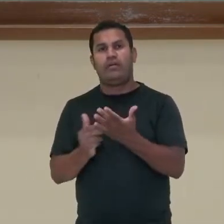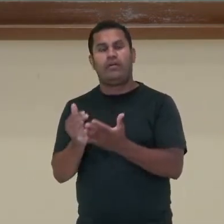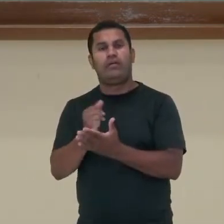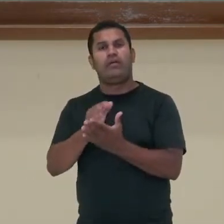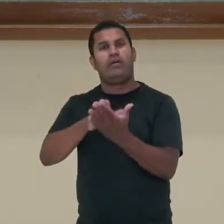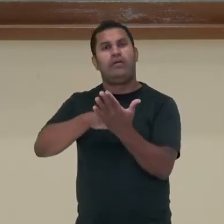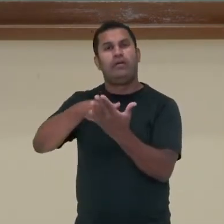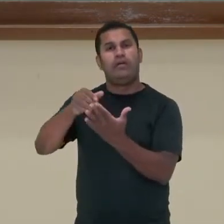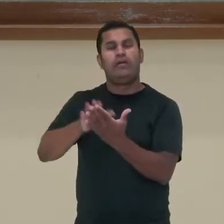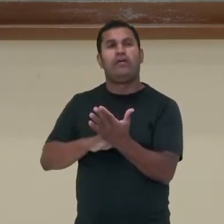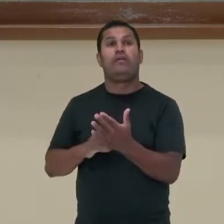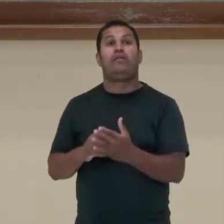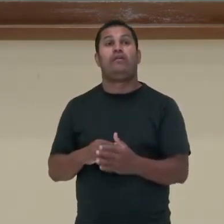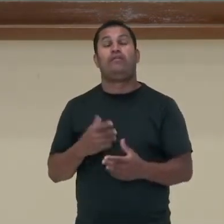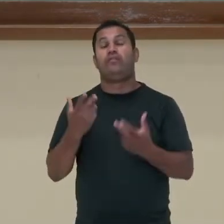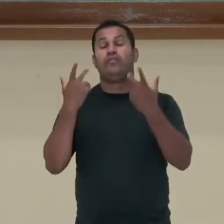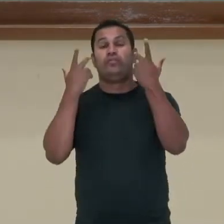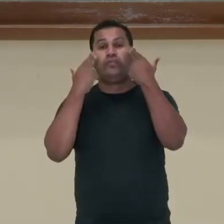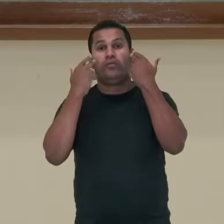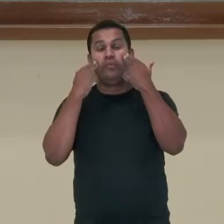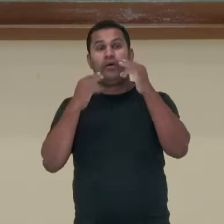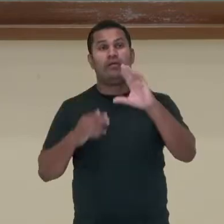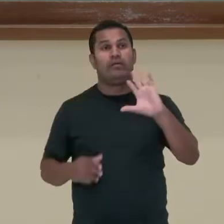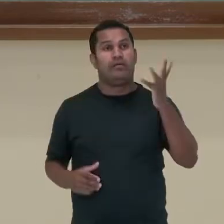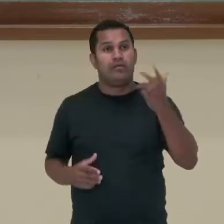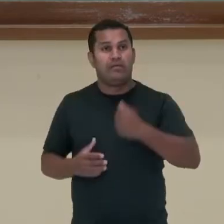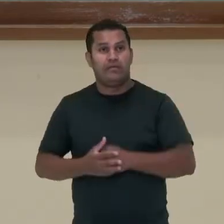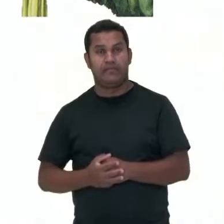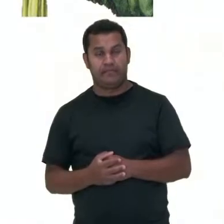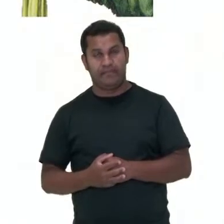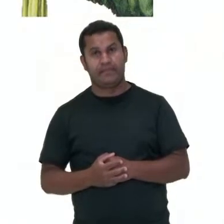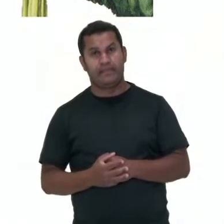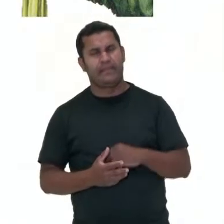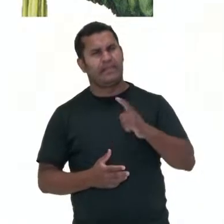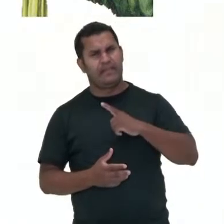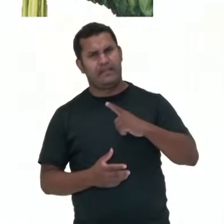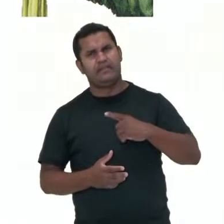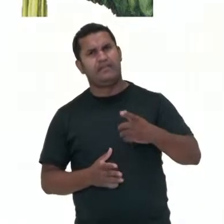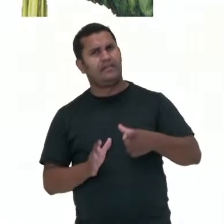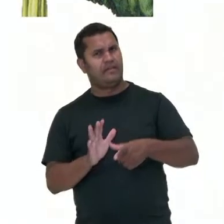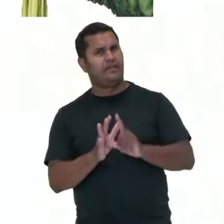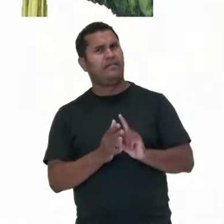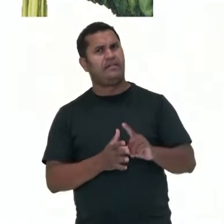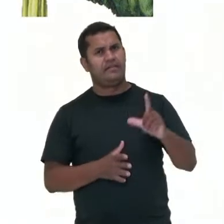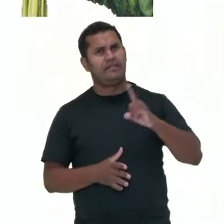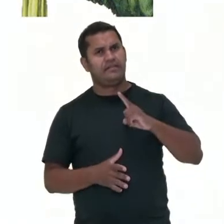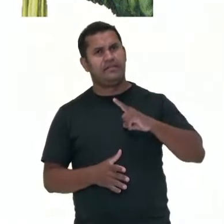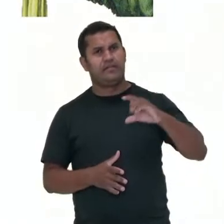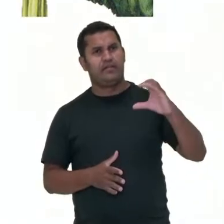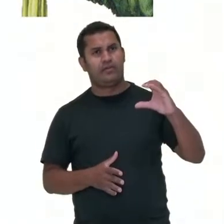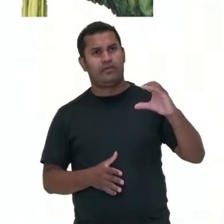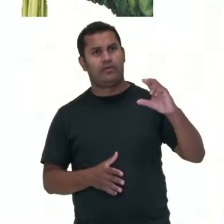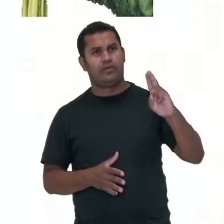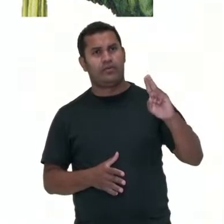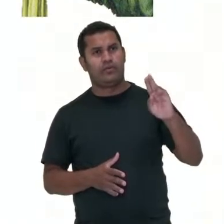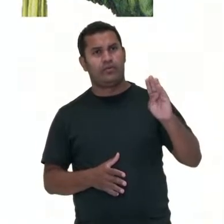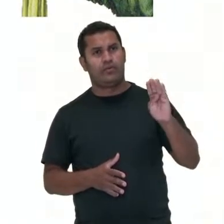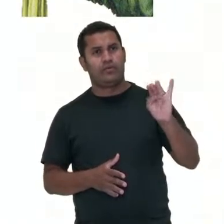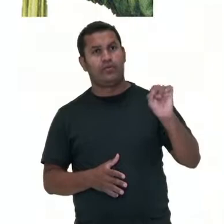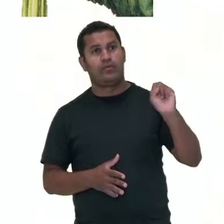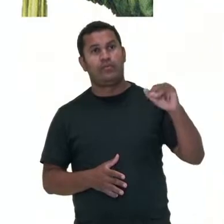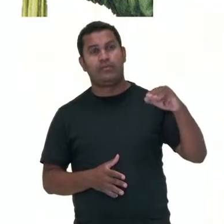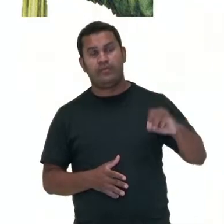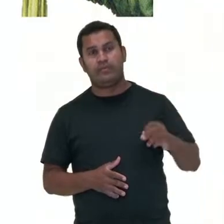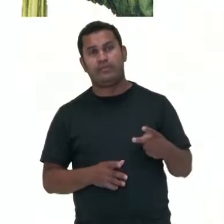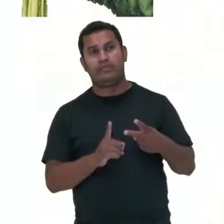coisa espontânea. Então esses movimentos como o cubismo, o fauvismo e o expressionismo nasceram dessas tendências do